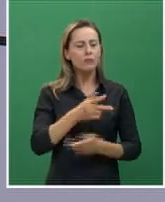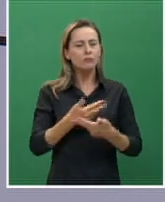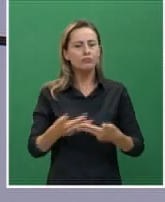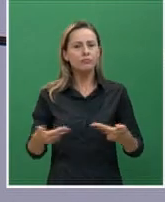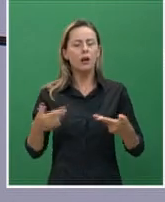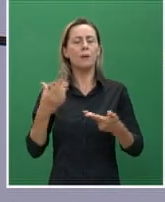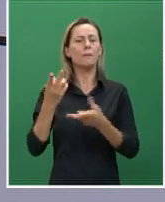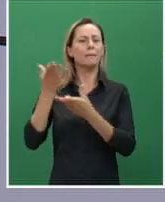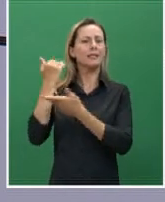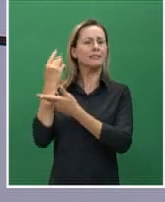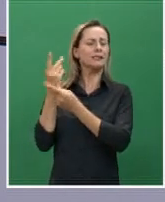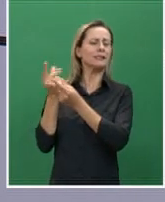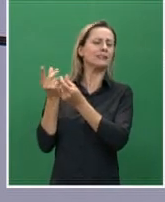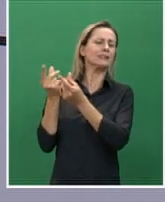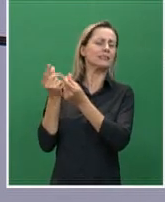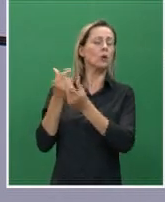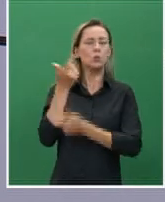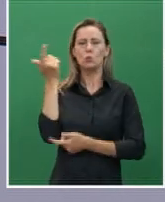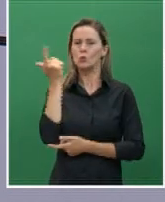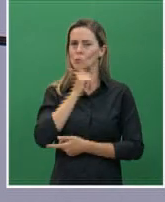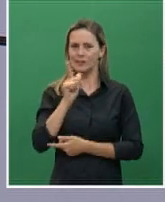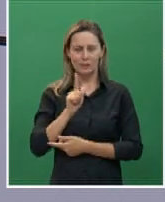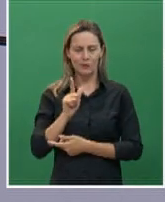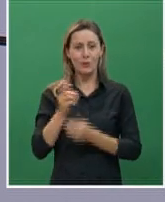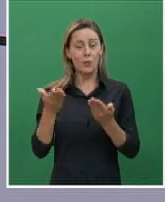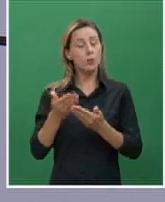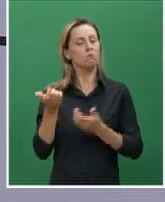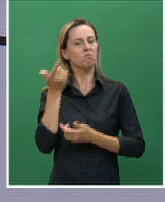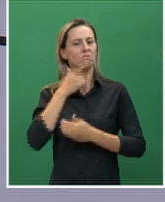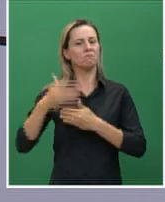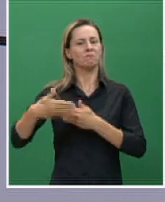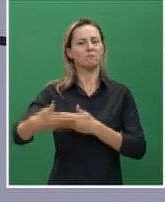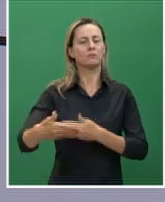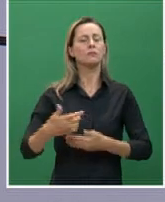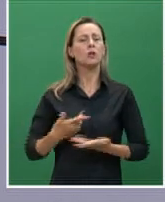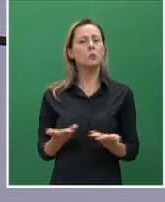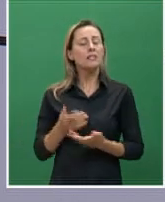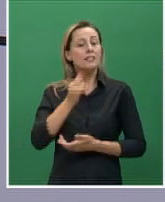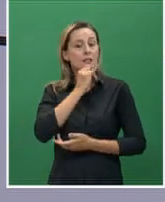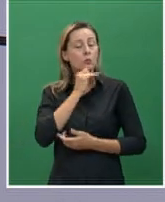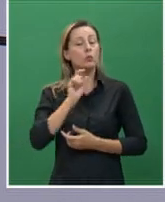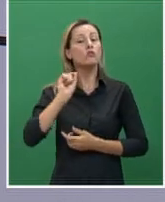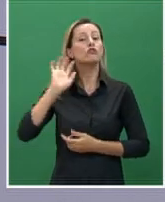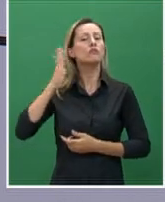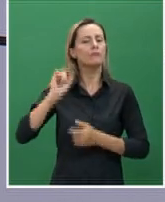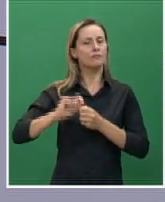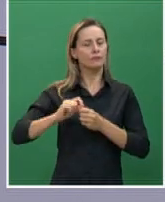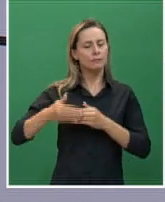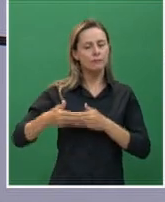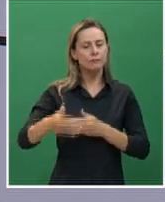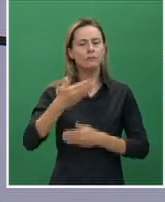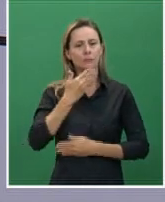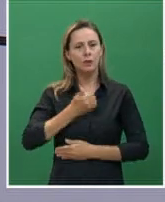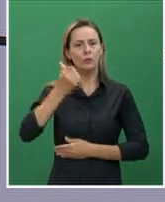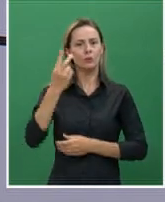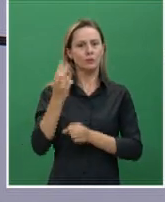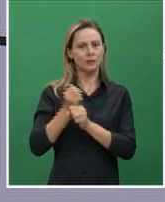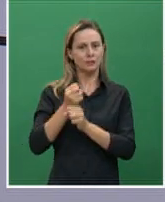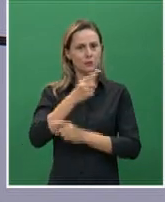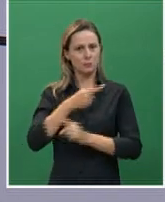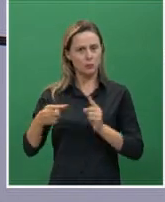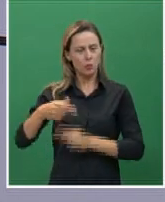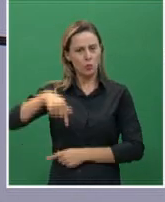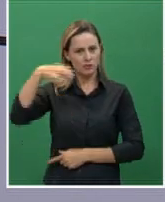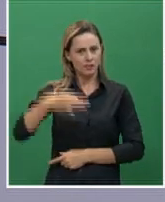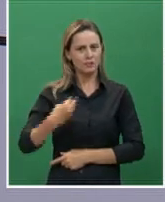áreas que há muito tempo pleiteava e não conseguiu Essas são exemplos de ações que nós estamos realizando a meses para melhorar nesses dois anos e meio